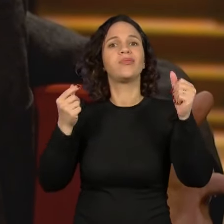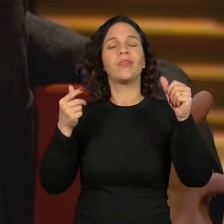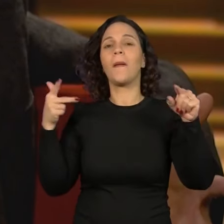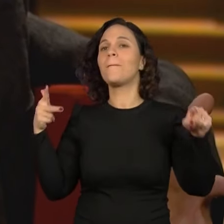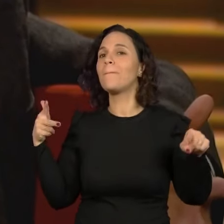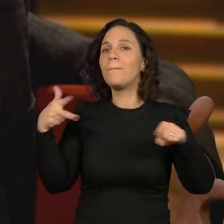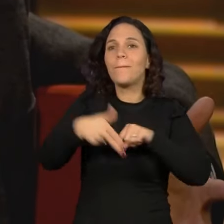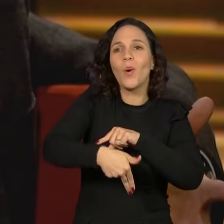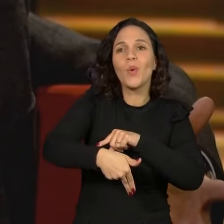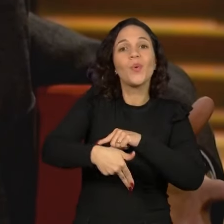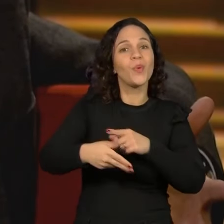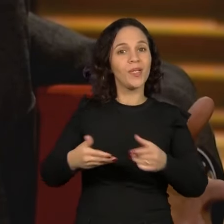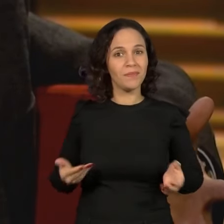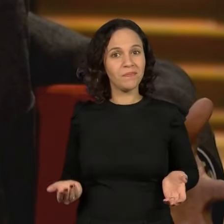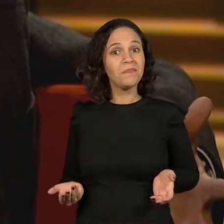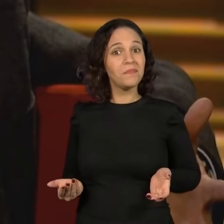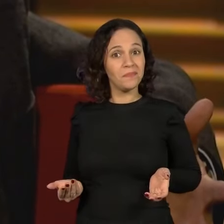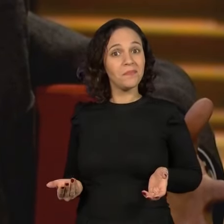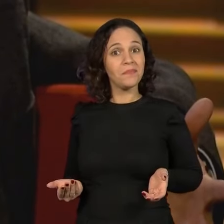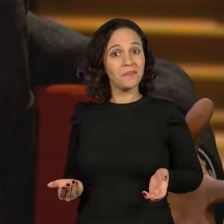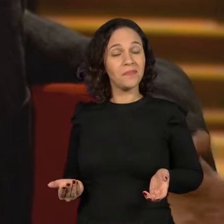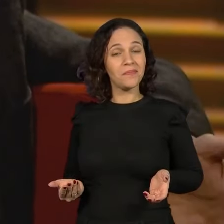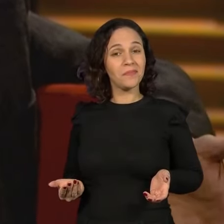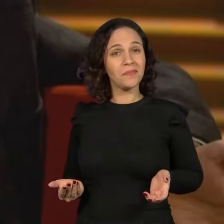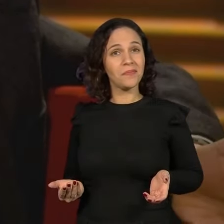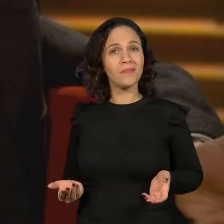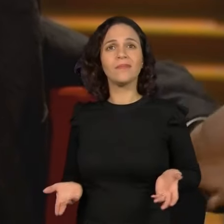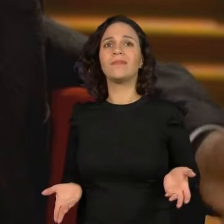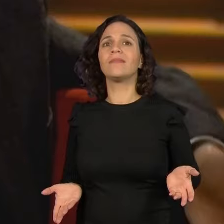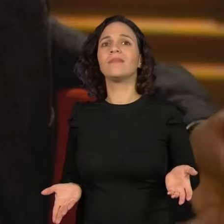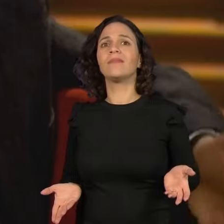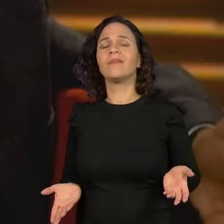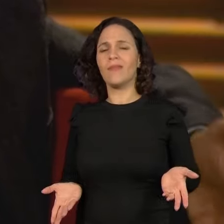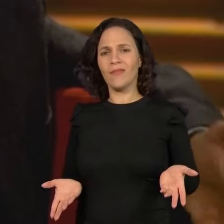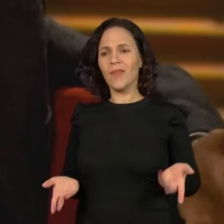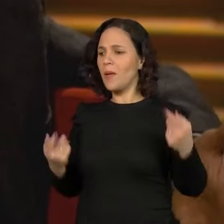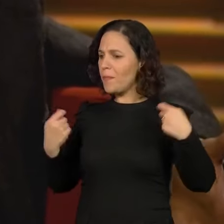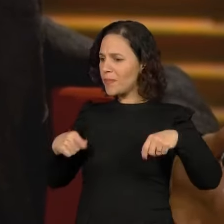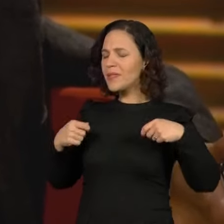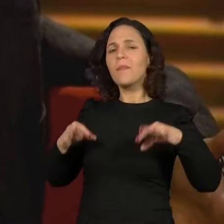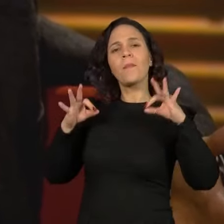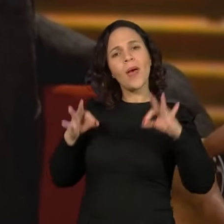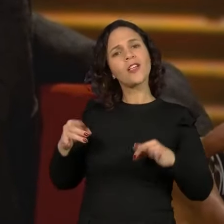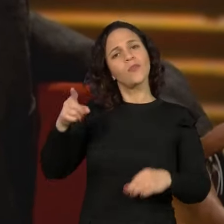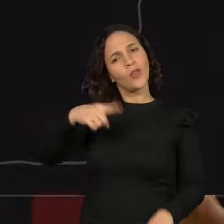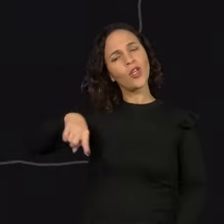brutalmente de maneira que precisávamos estar aqui sim